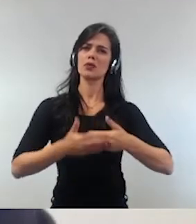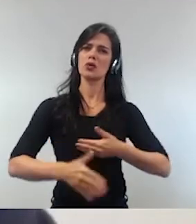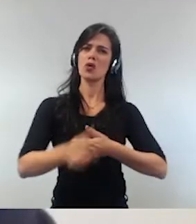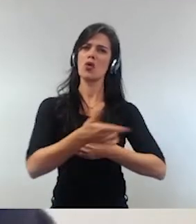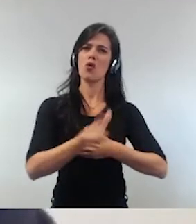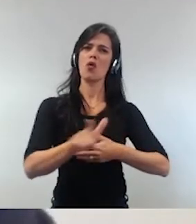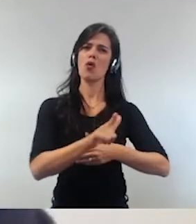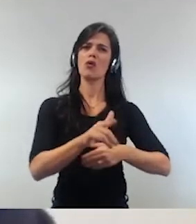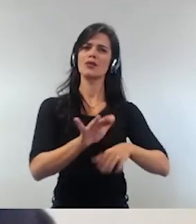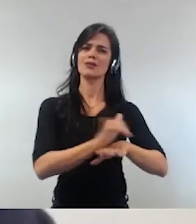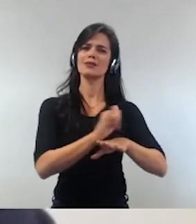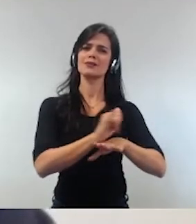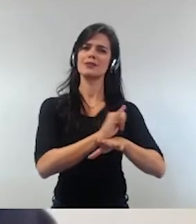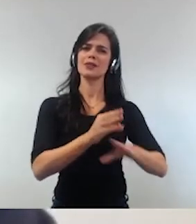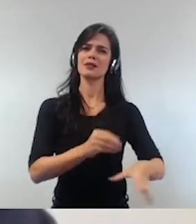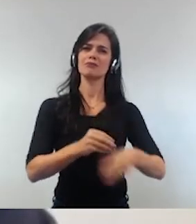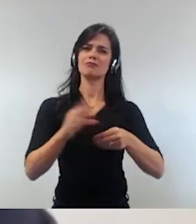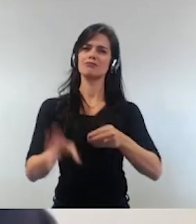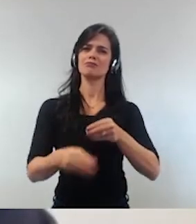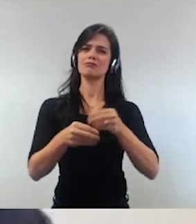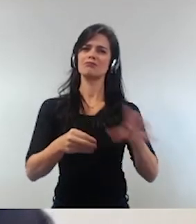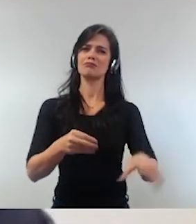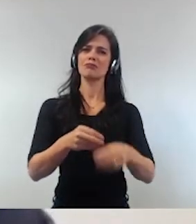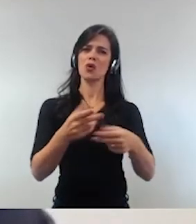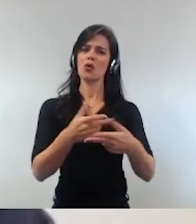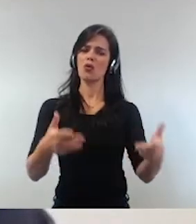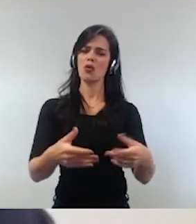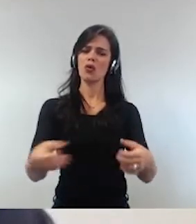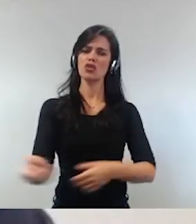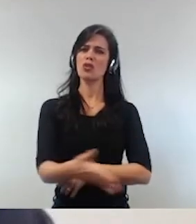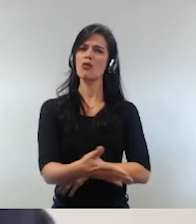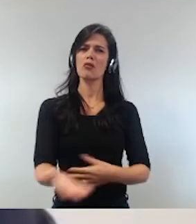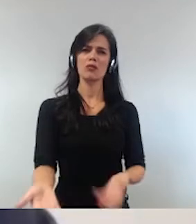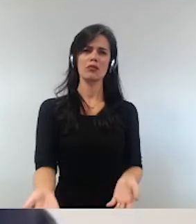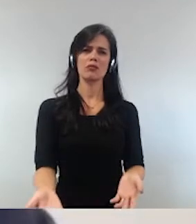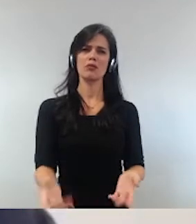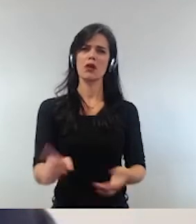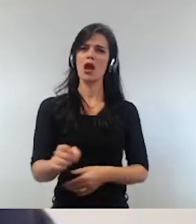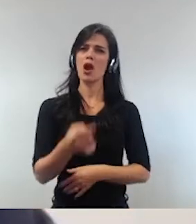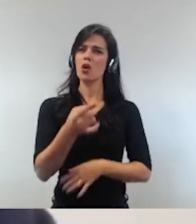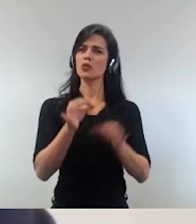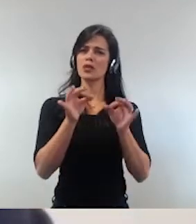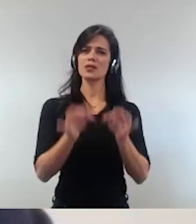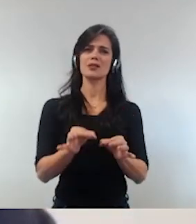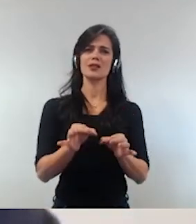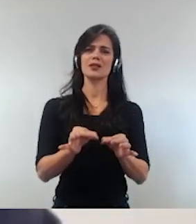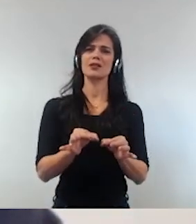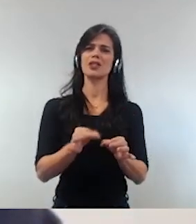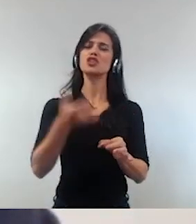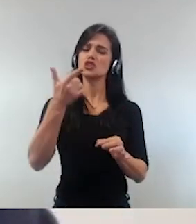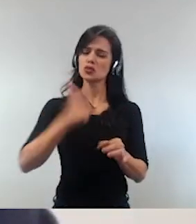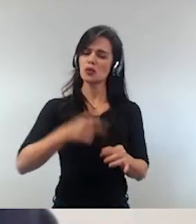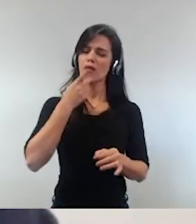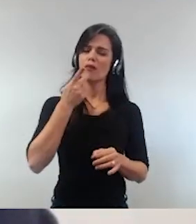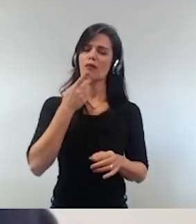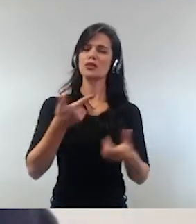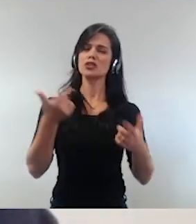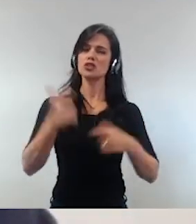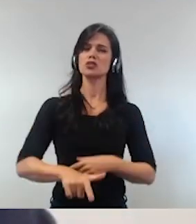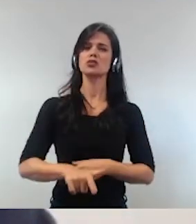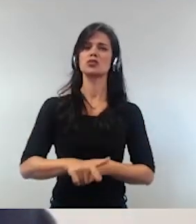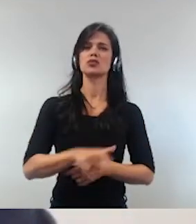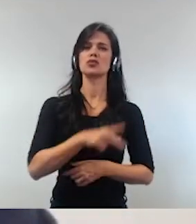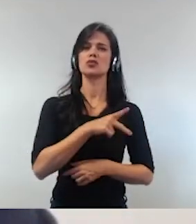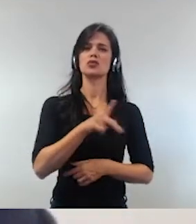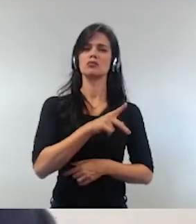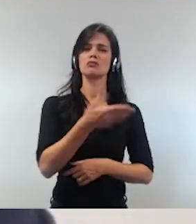outras ferramentas, entendeu? Ferramentas modernas. Repito, a única certeza, utilizando mais uma vez aqui a fala do